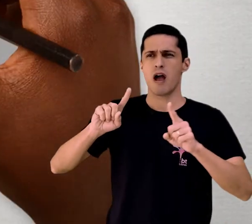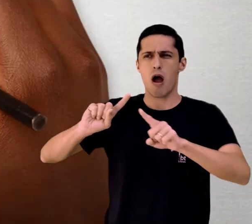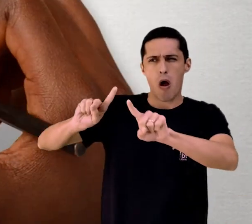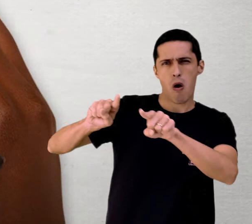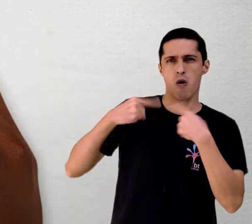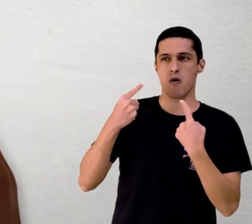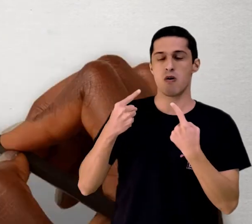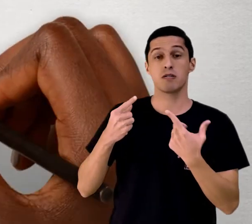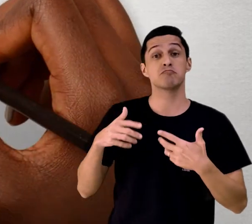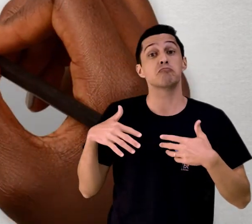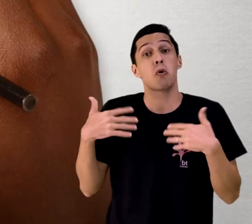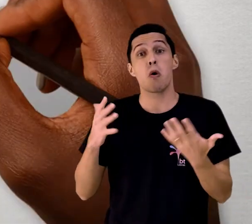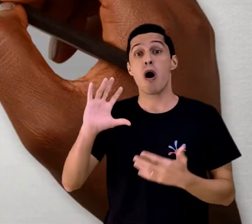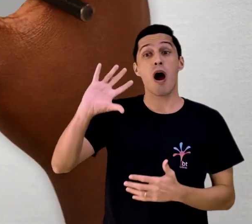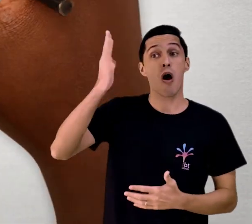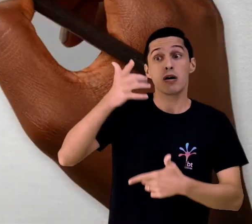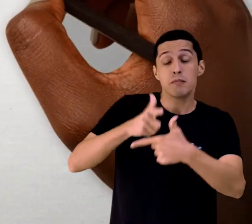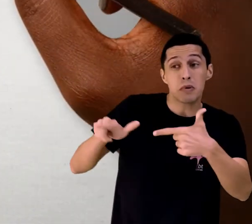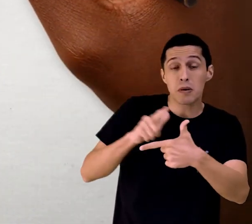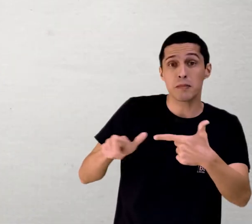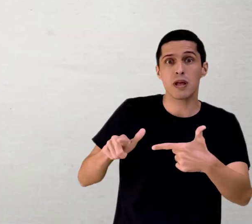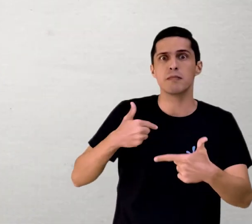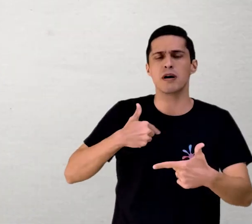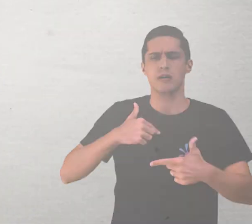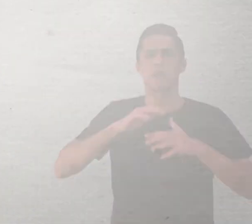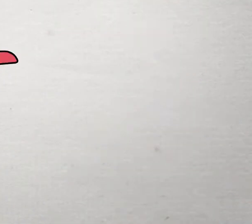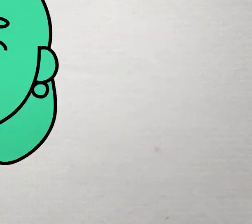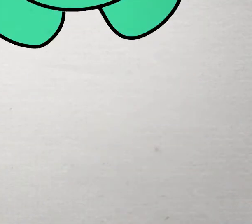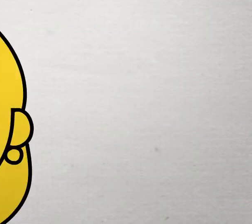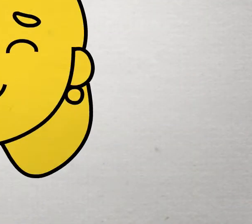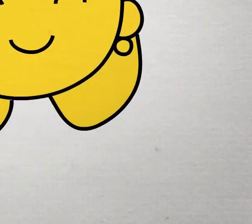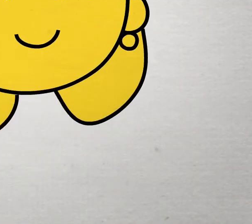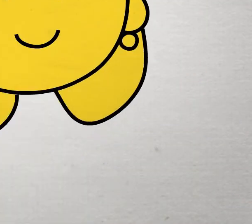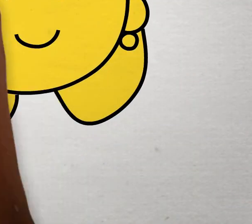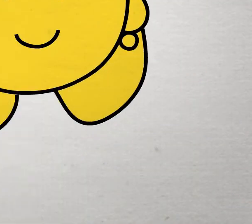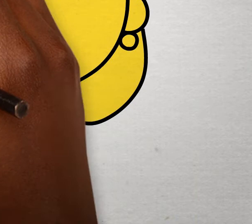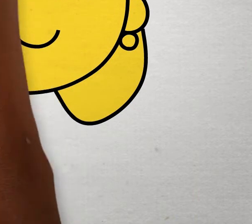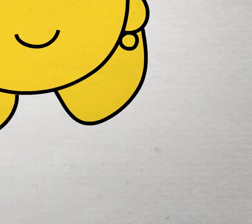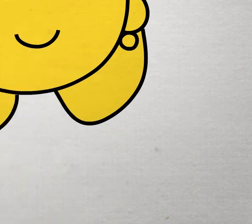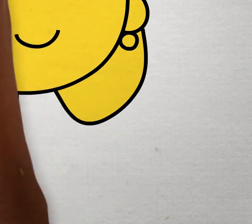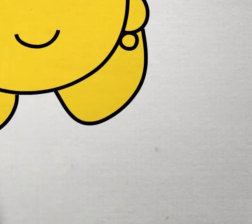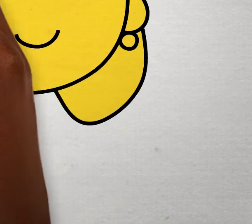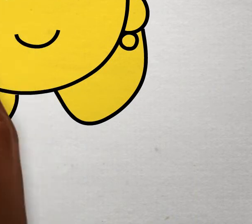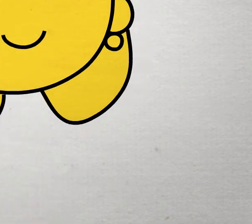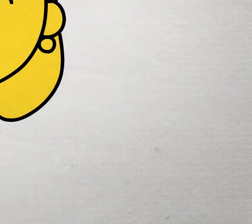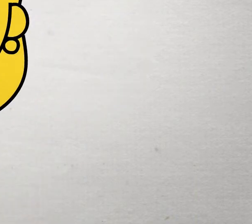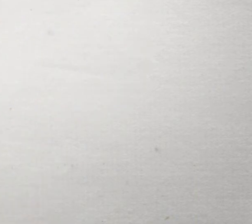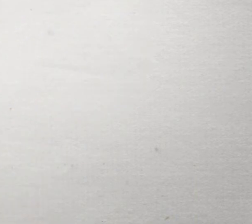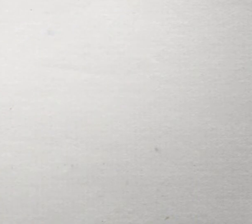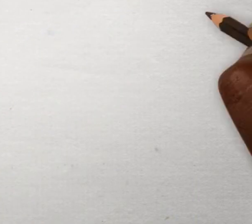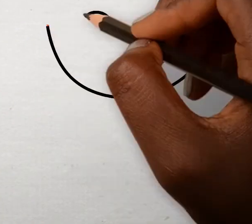às situações em que as coisas não acontecem do jeito que imaginávamos. Desta forma, nos tornamos parte de relações